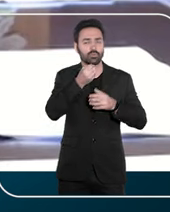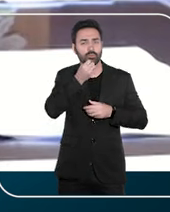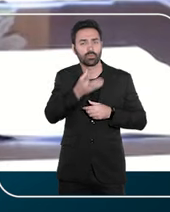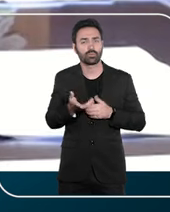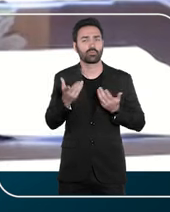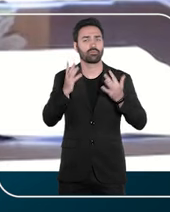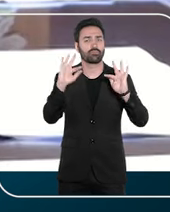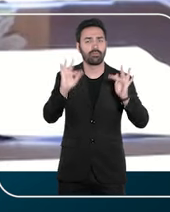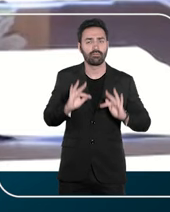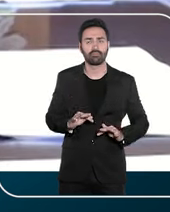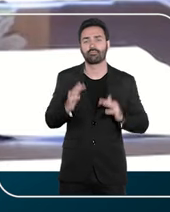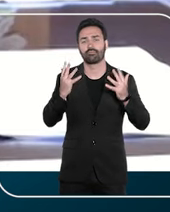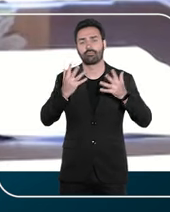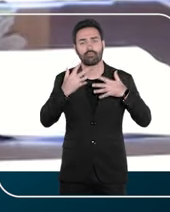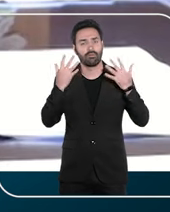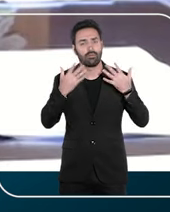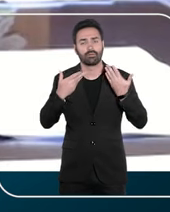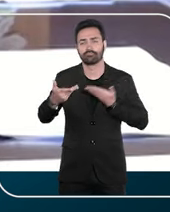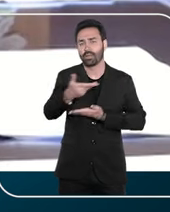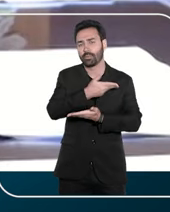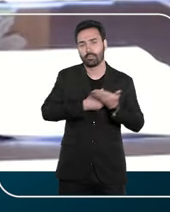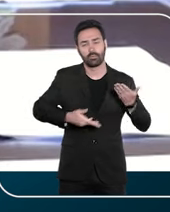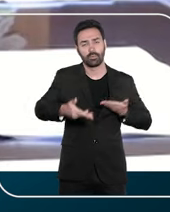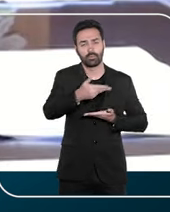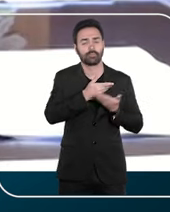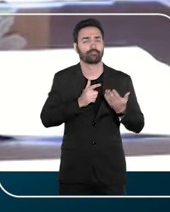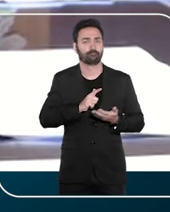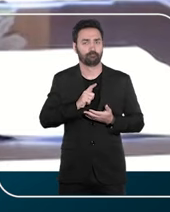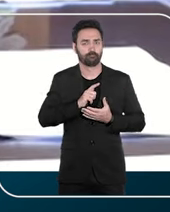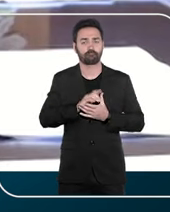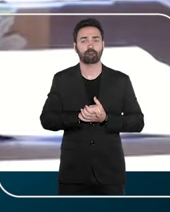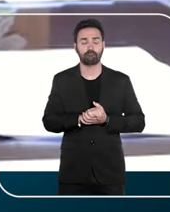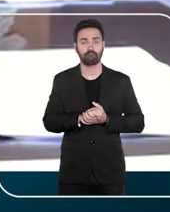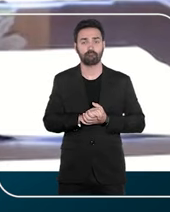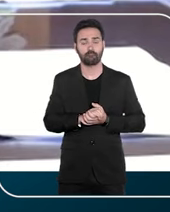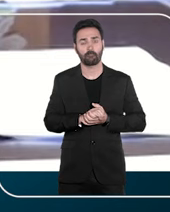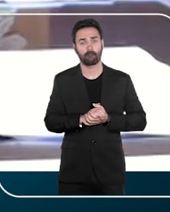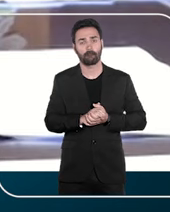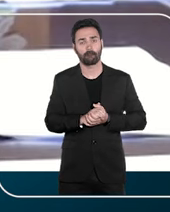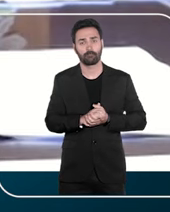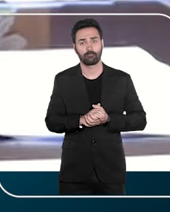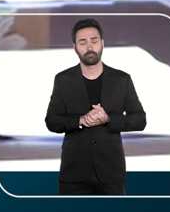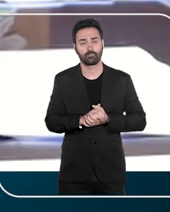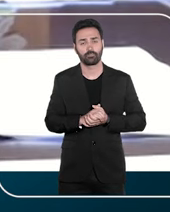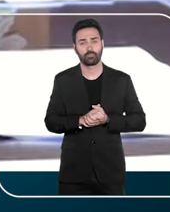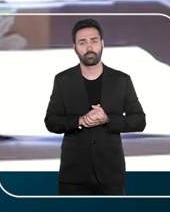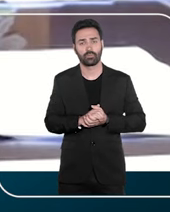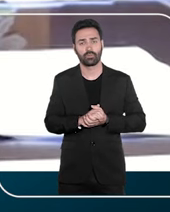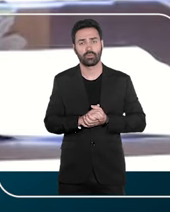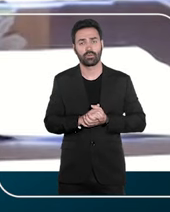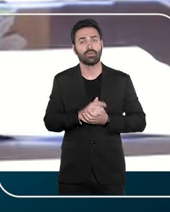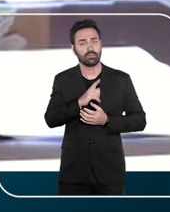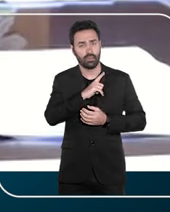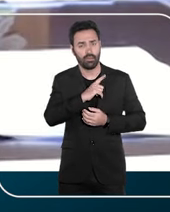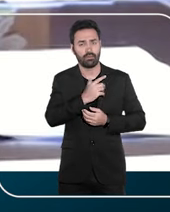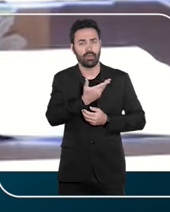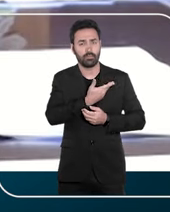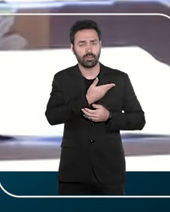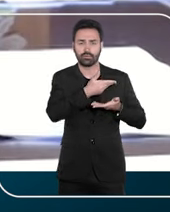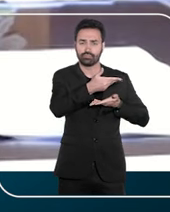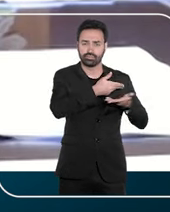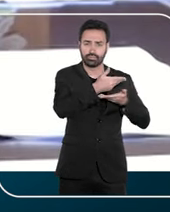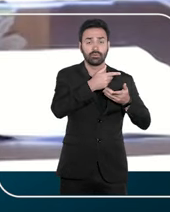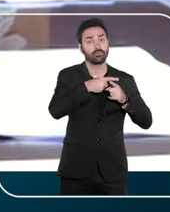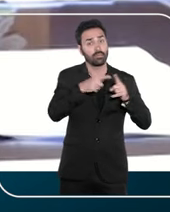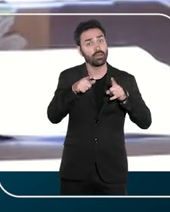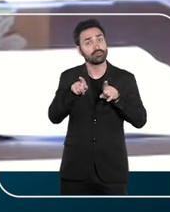feliz, muito alegre, até pessoalmente, mas muito mais no aspecto